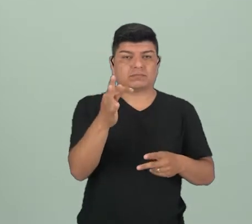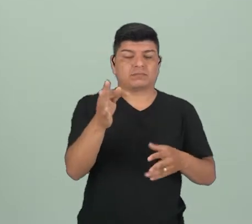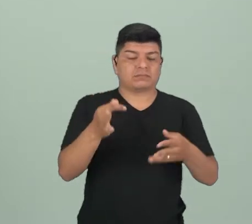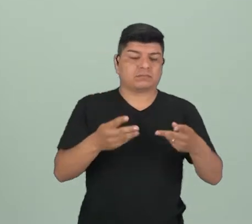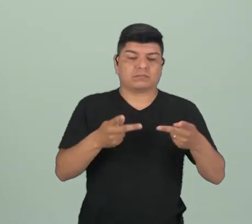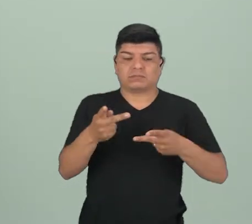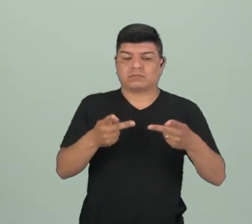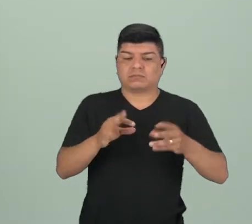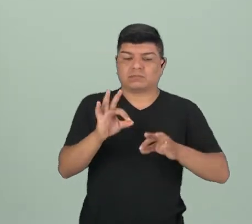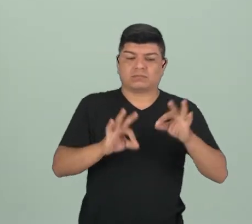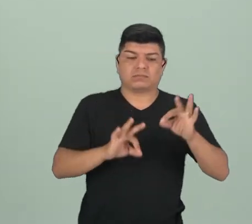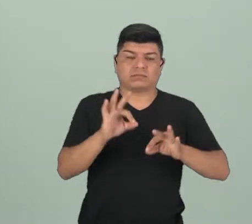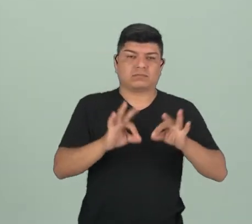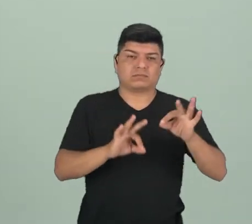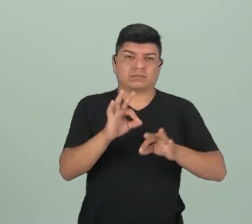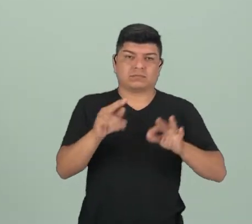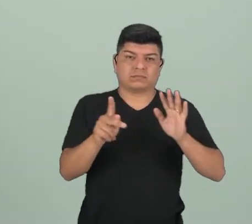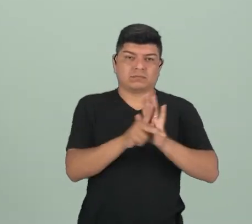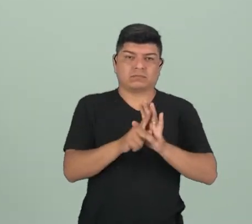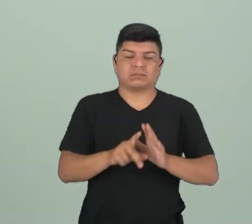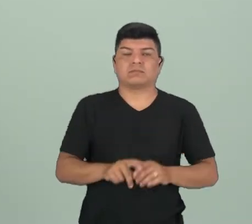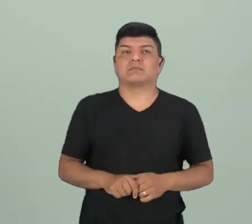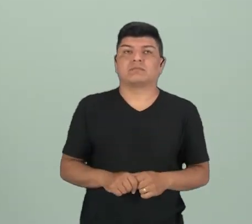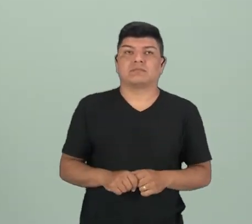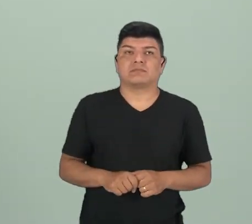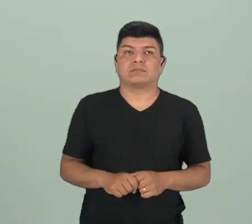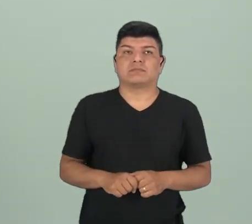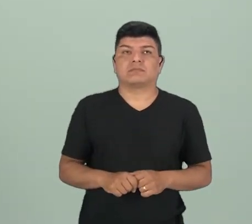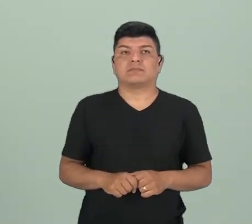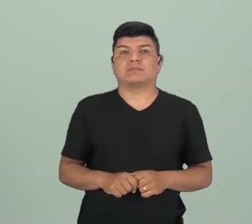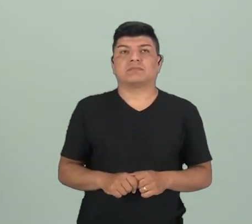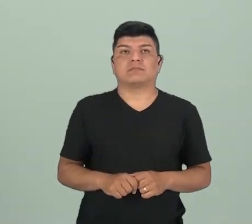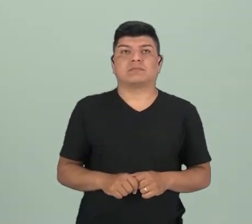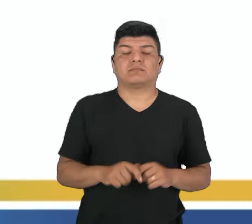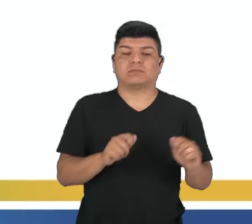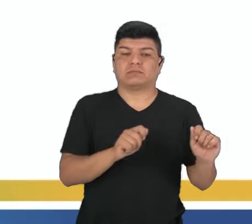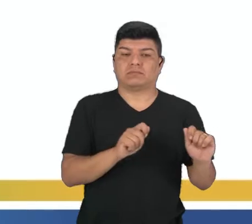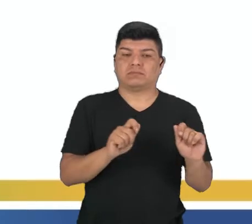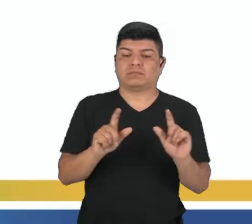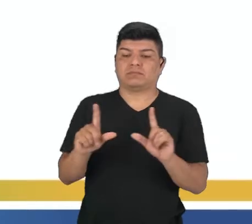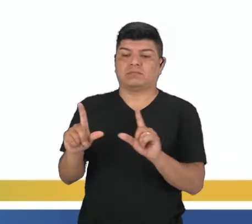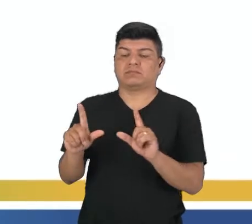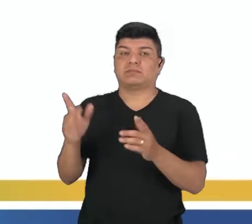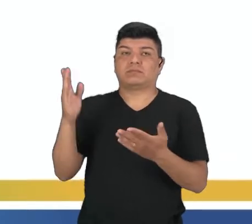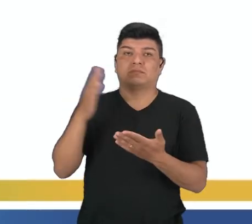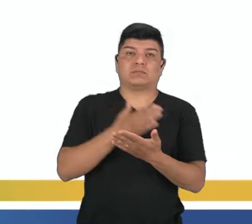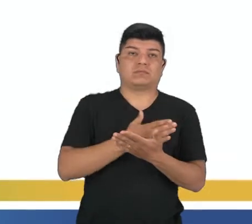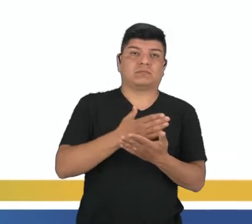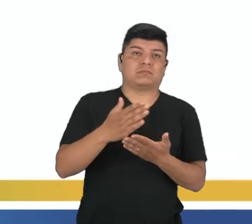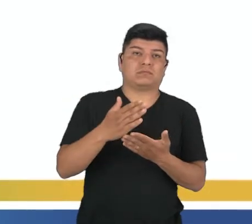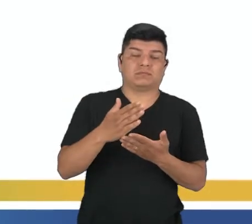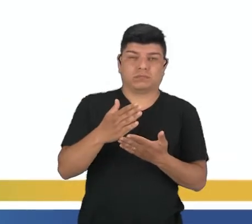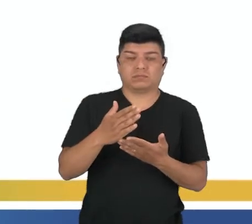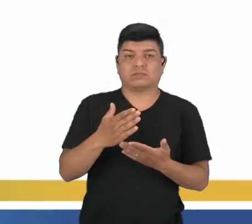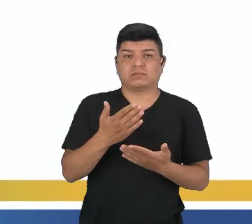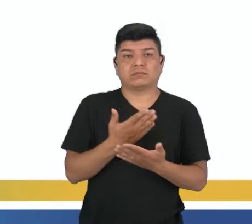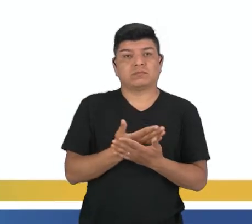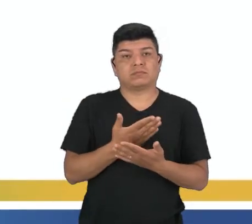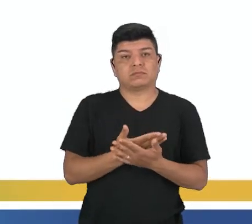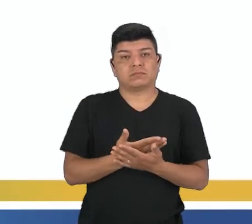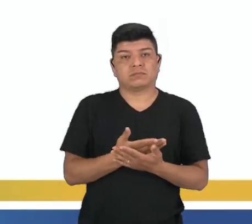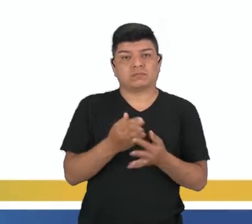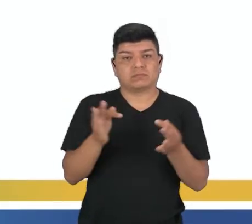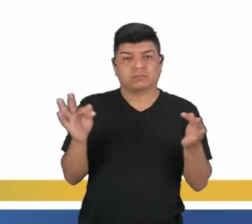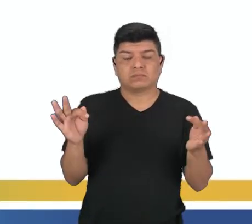mesmo, algo organizado, concreto, tá, galerinha? Então vamos lá para o nosso slide, deixa aí para iniciarmos a nossa aula, né?